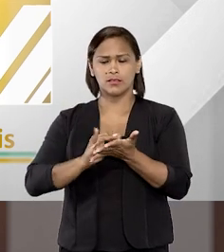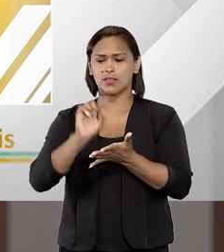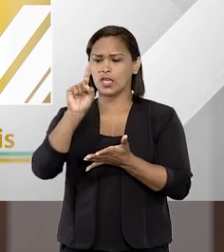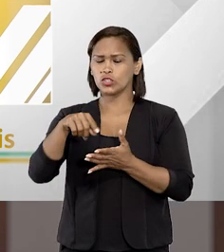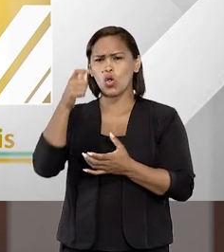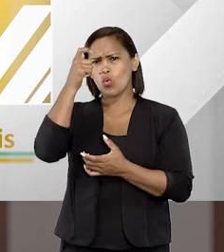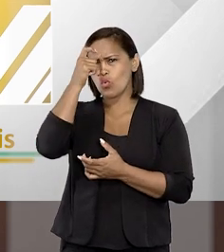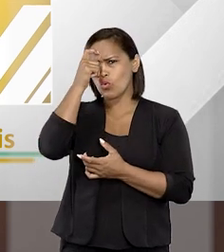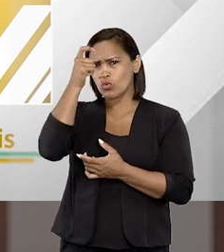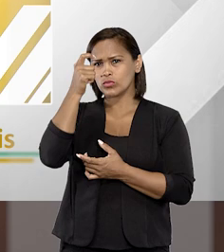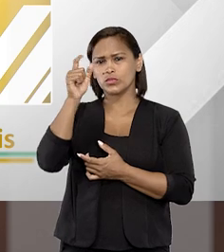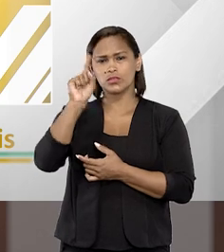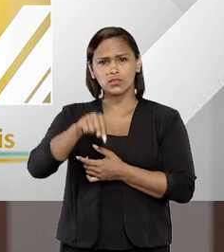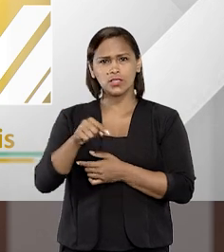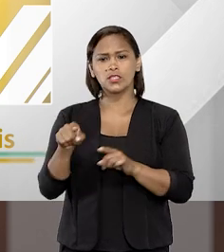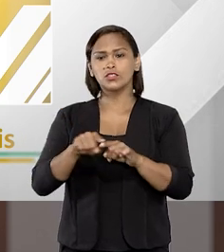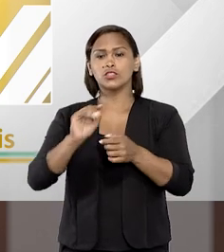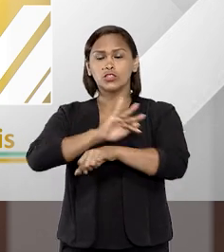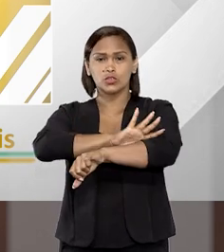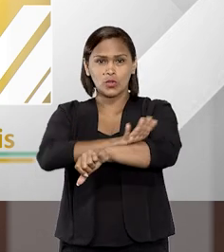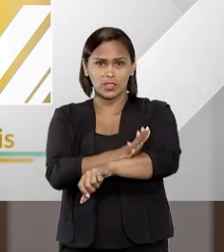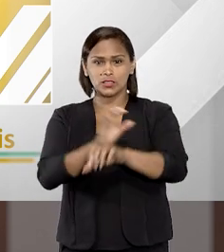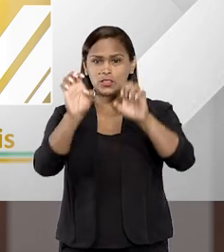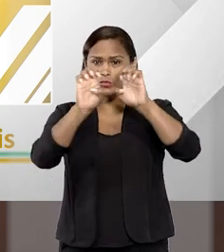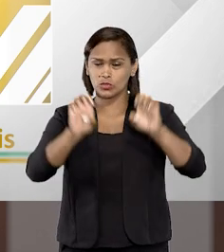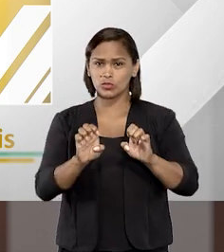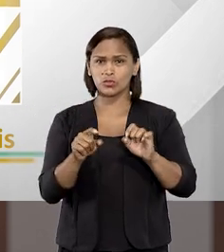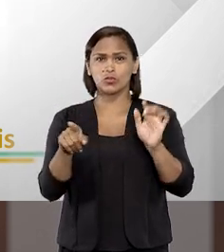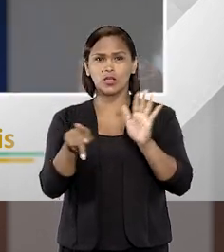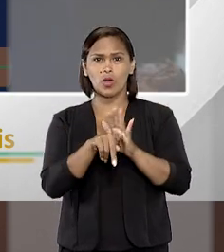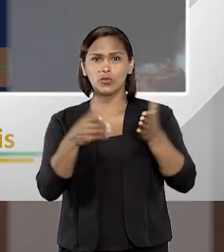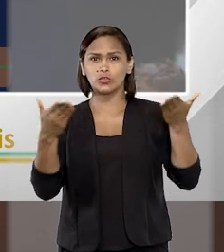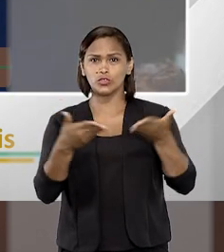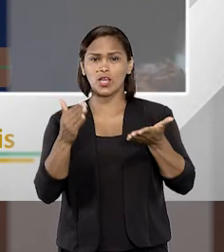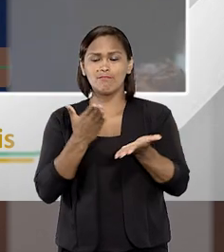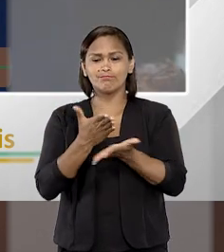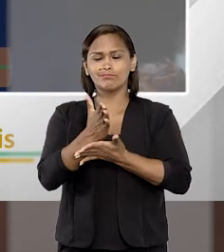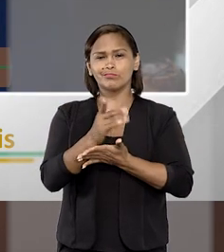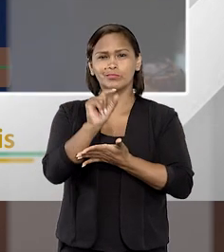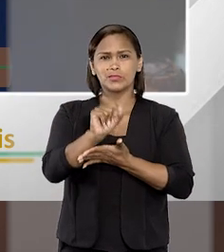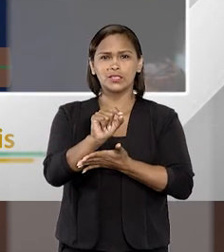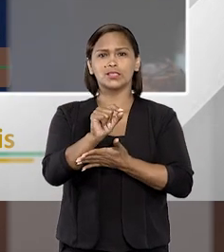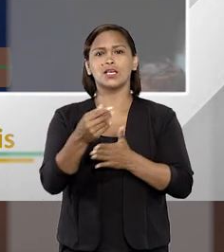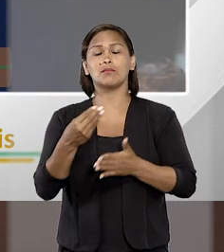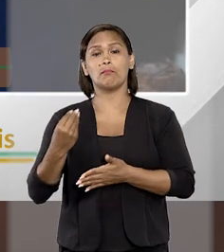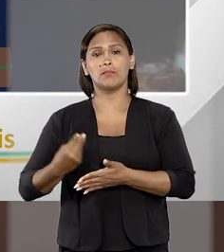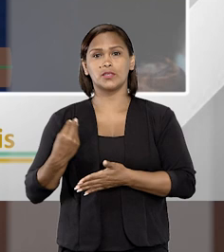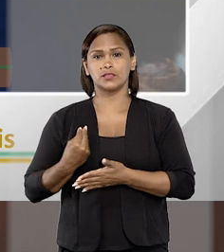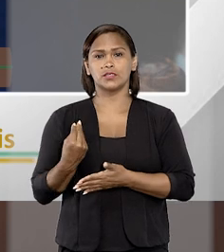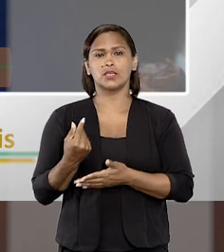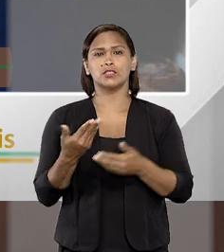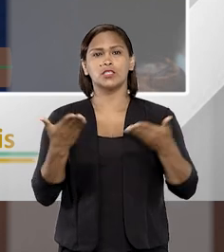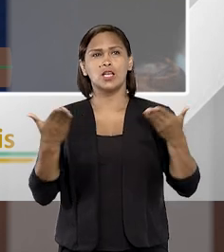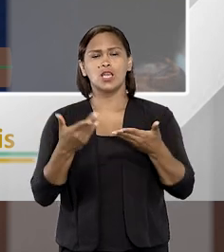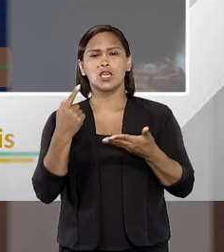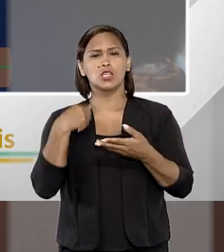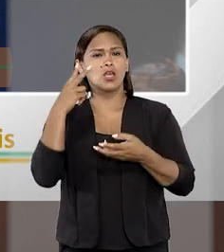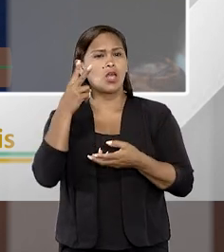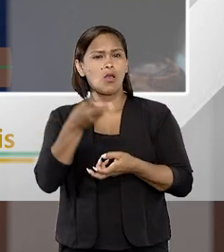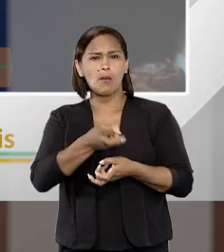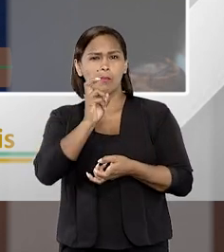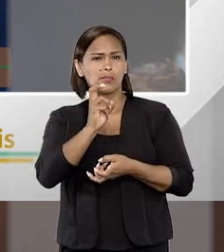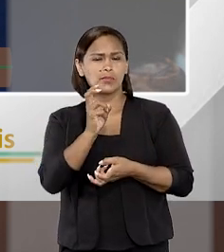temos a consciência de que o racismo estrutural é algo absolutamente presente é algo que nós não